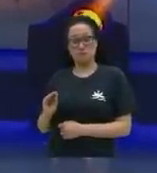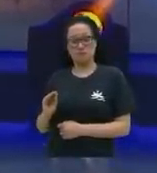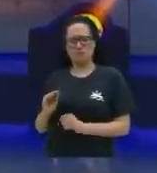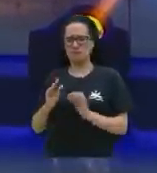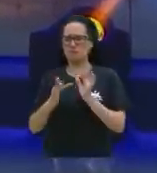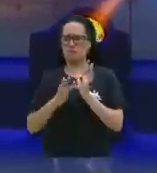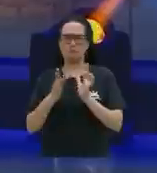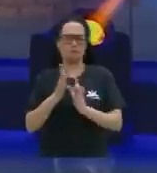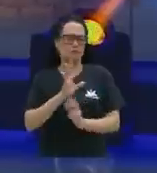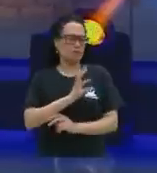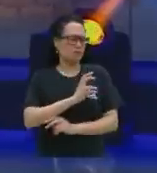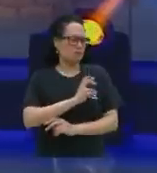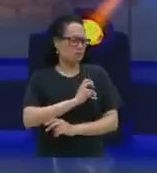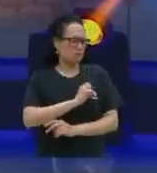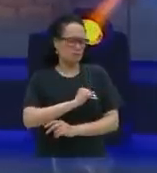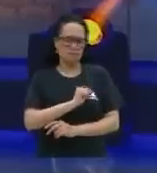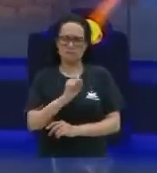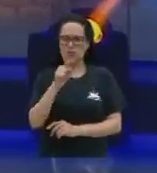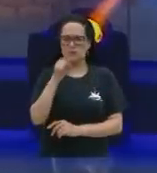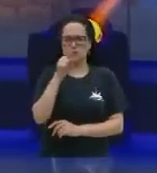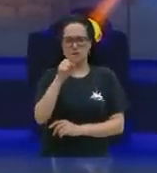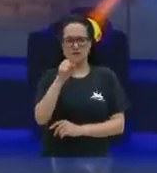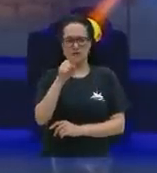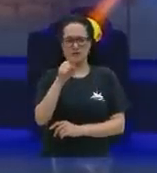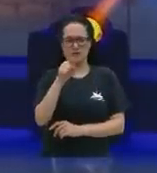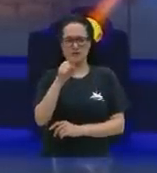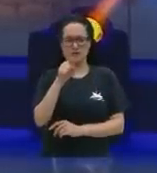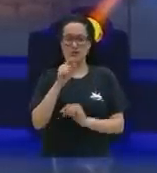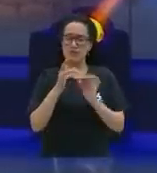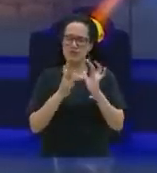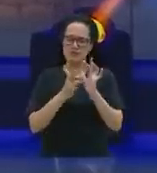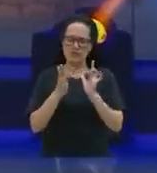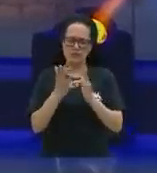Jesus ama você e quer abraçar também essa noite.